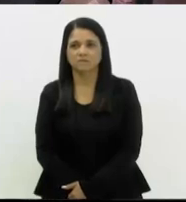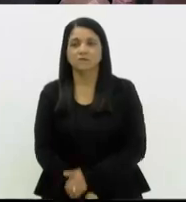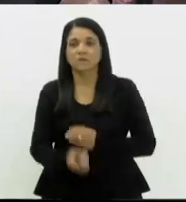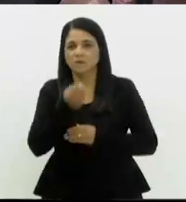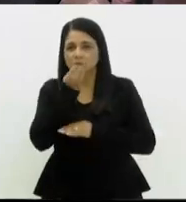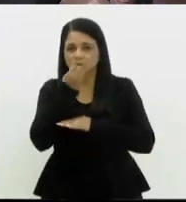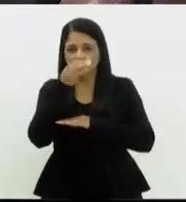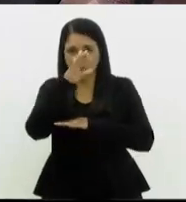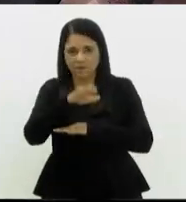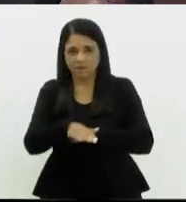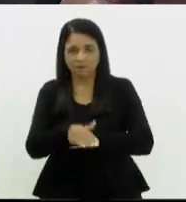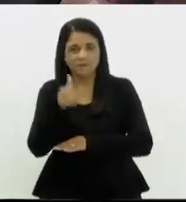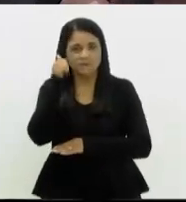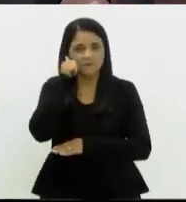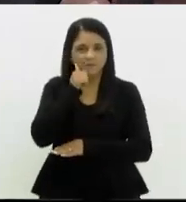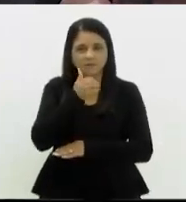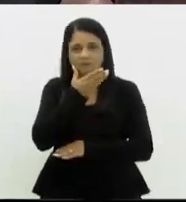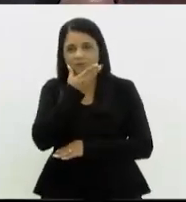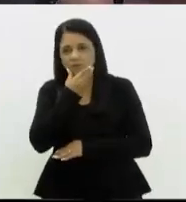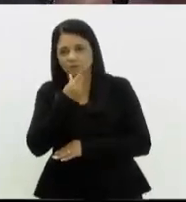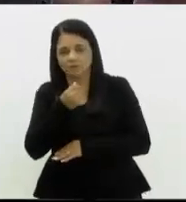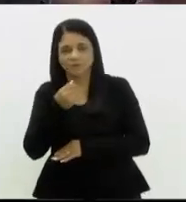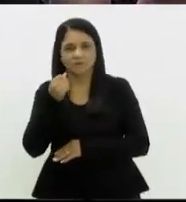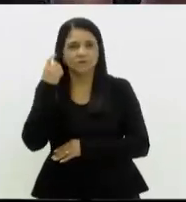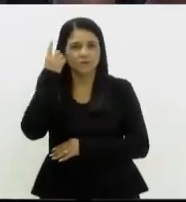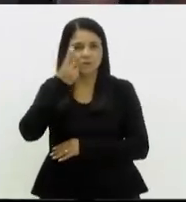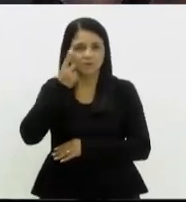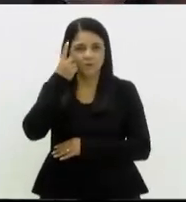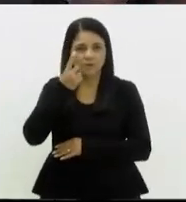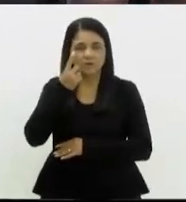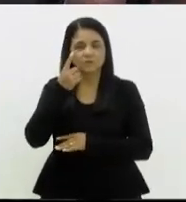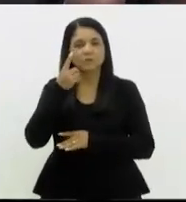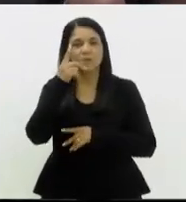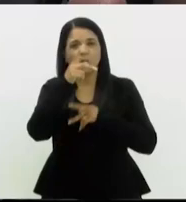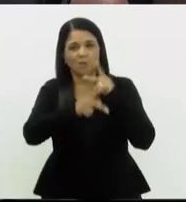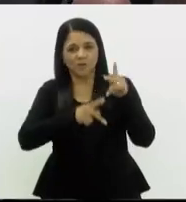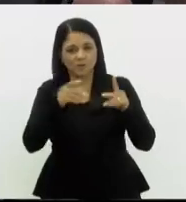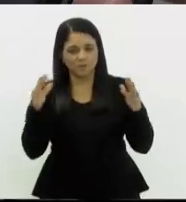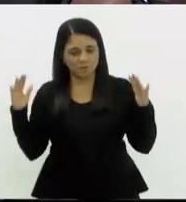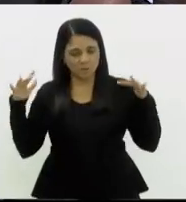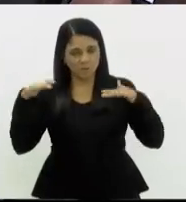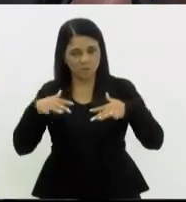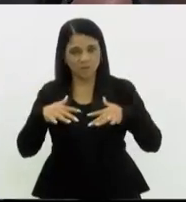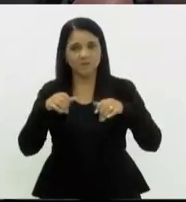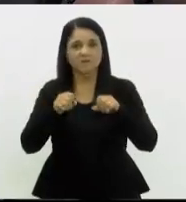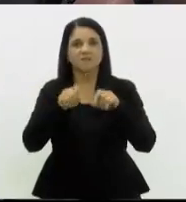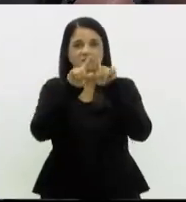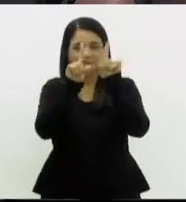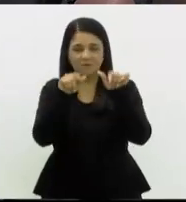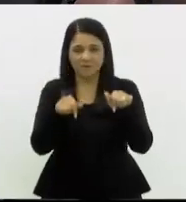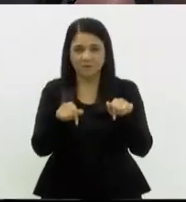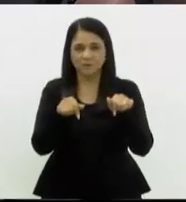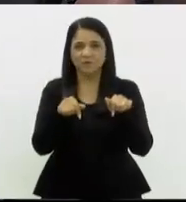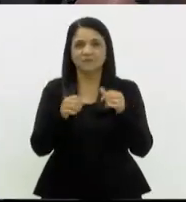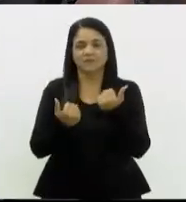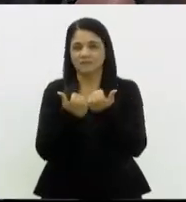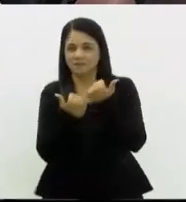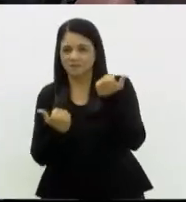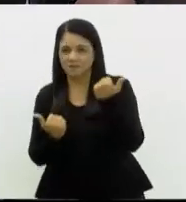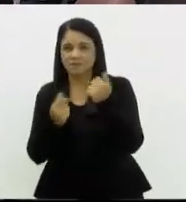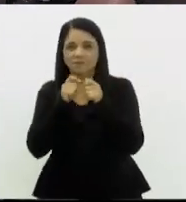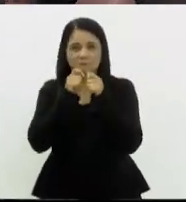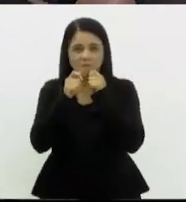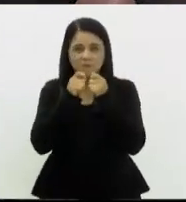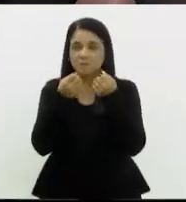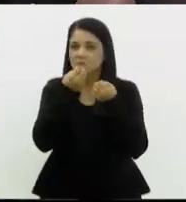Boa tarde, senhoras e senhores deputados, público presente, assessores, servidores, imprensa, sejam